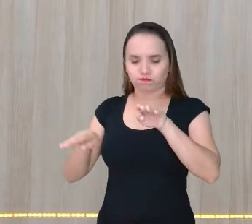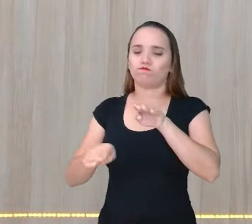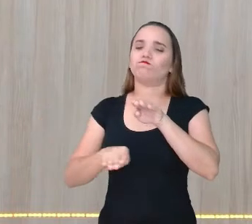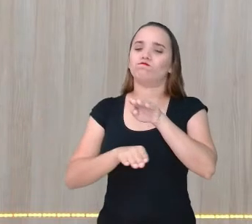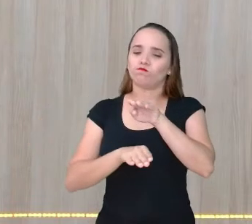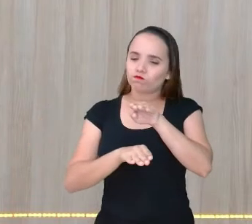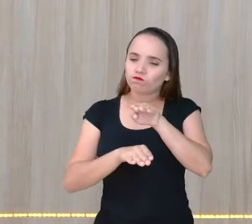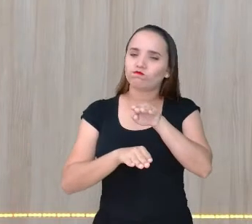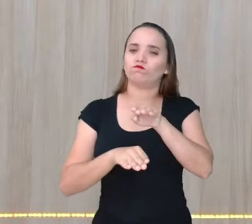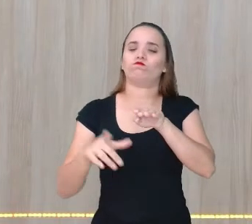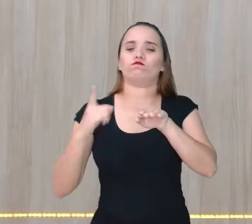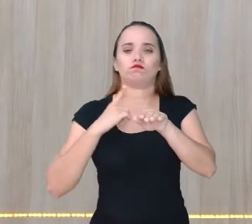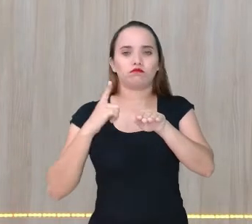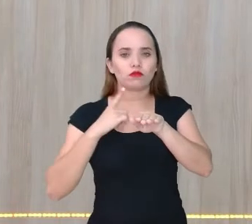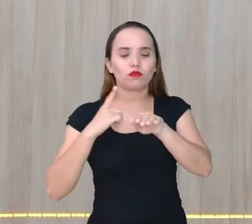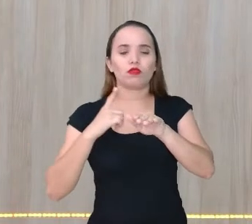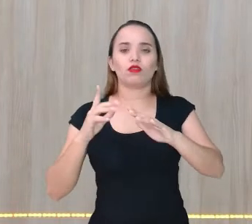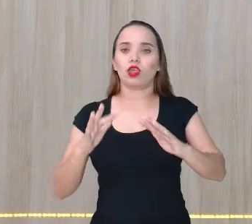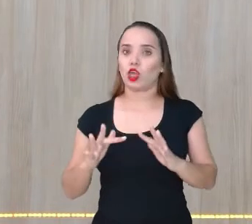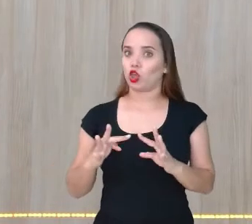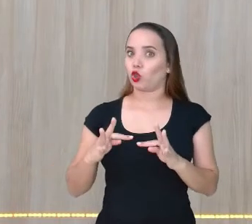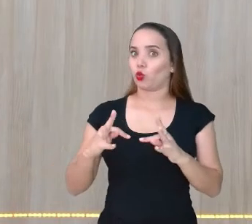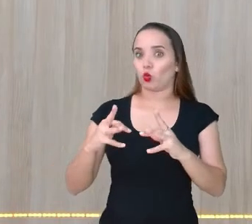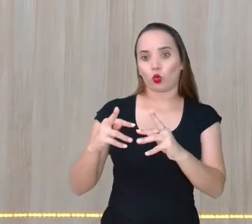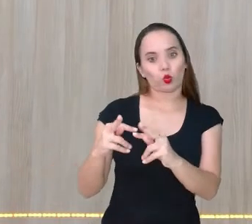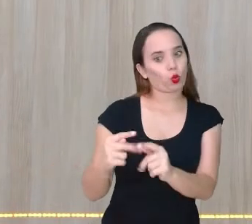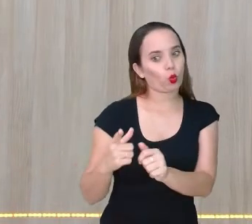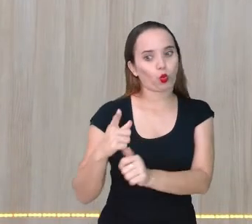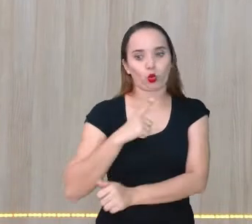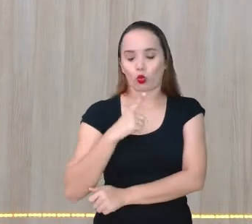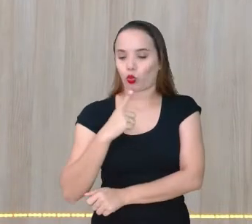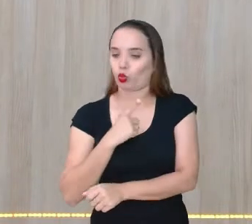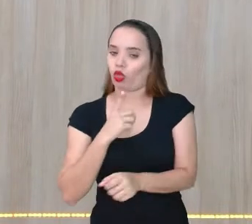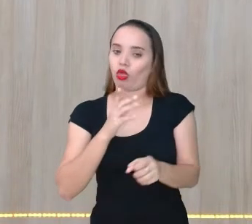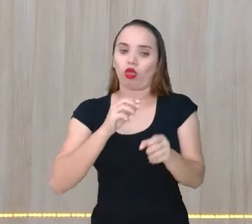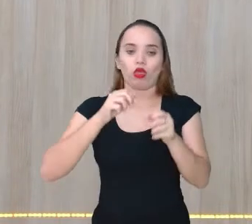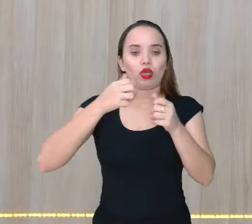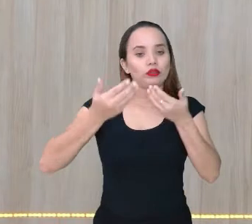gente sabe que nem todo mundo tem esse serviço, né,